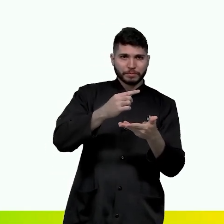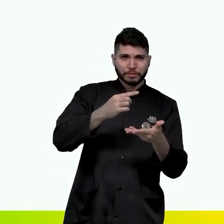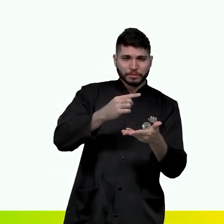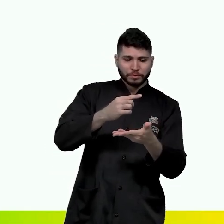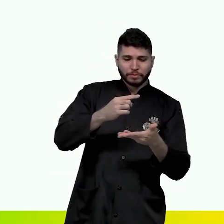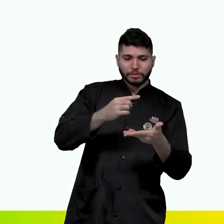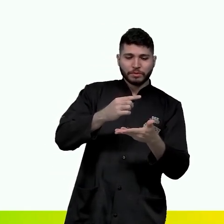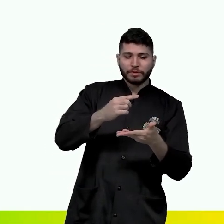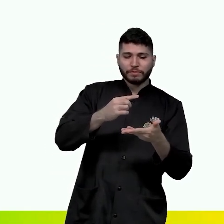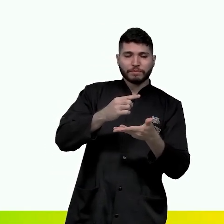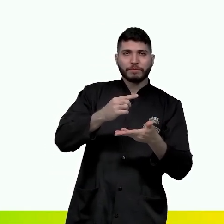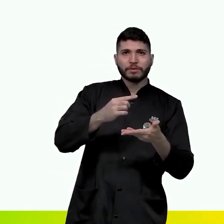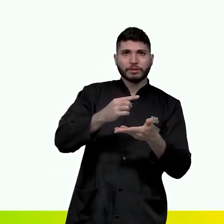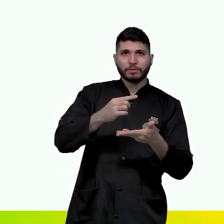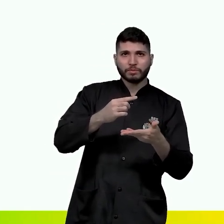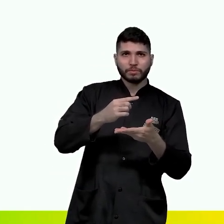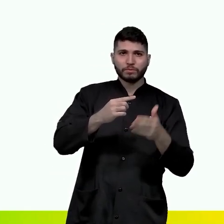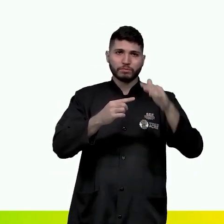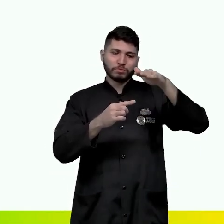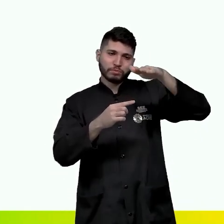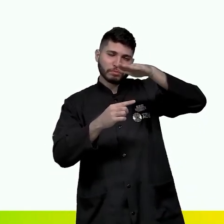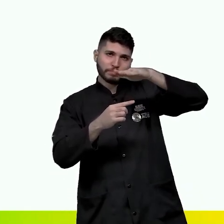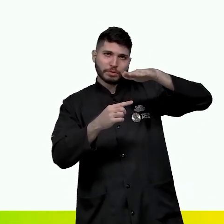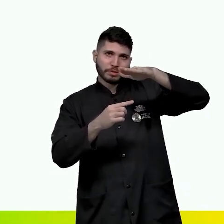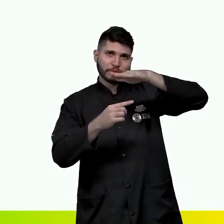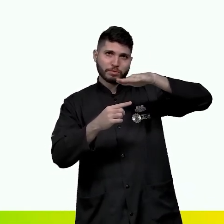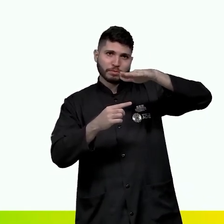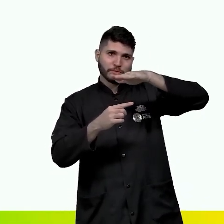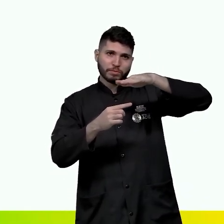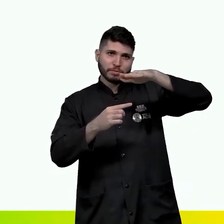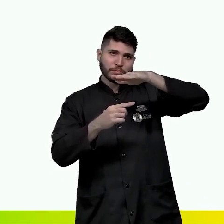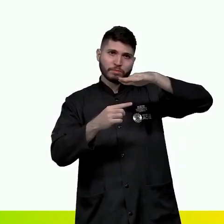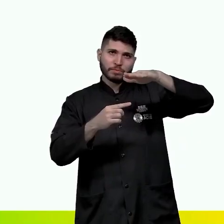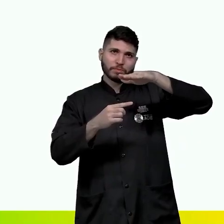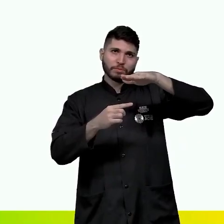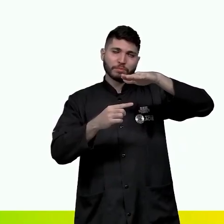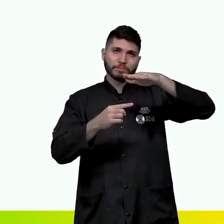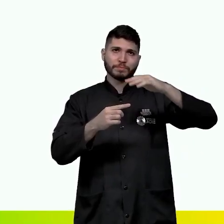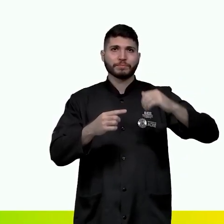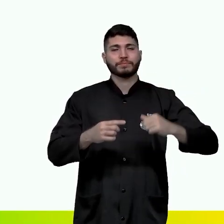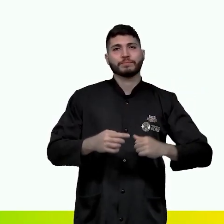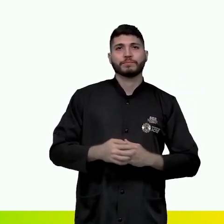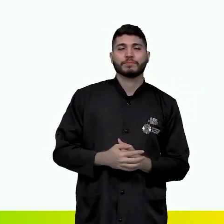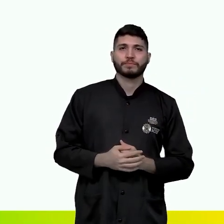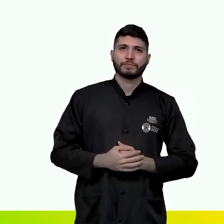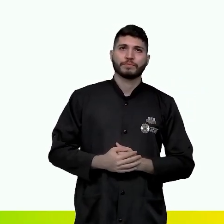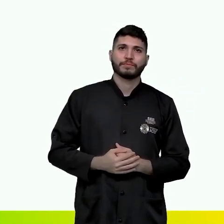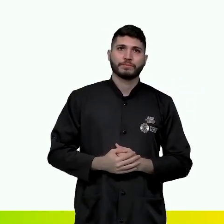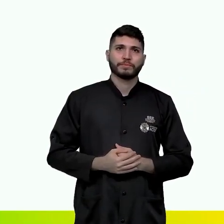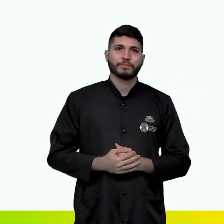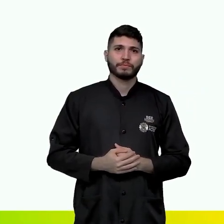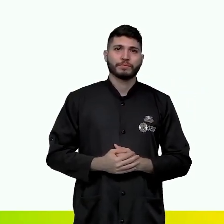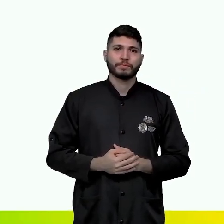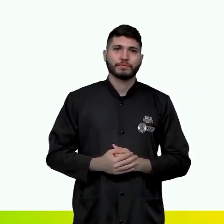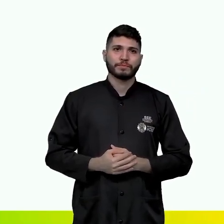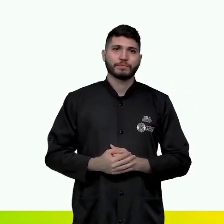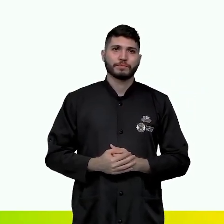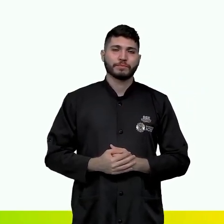depende, é claro, do ponto de vista. As faces superiores e inferiores são